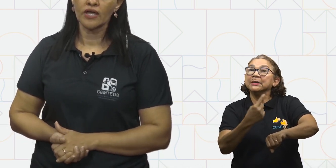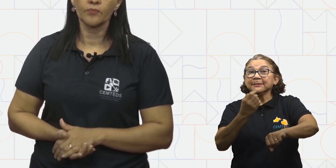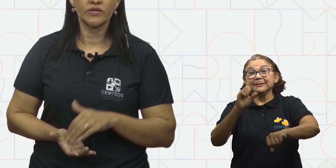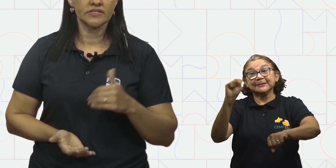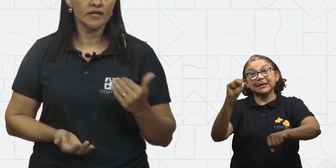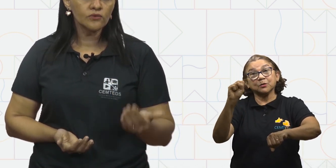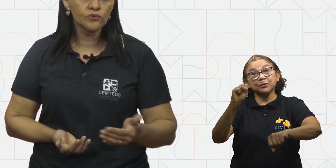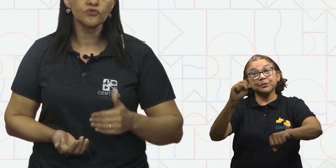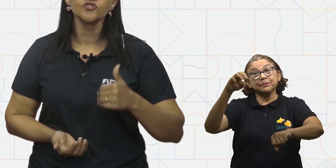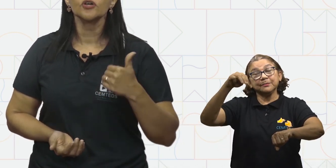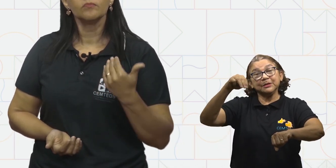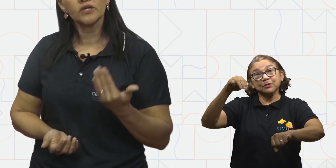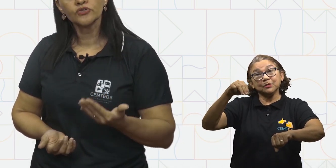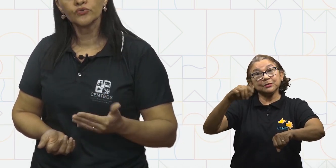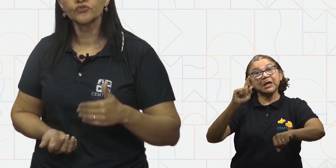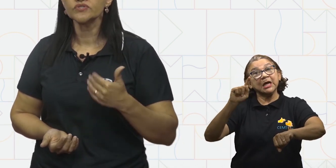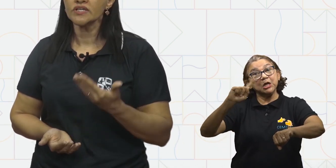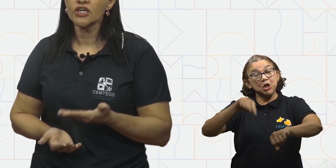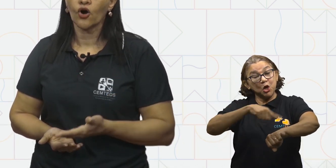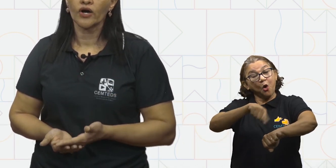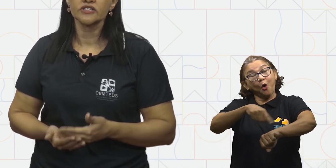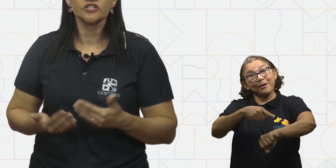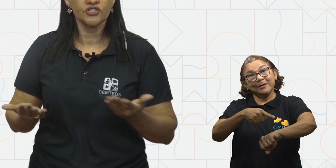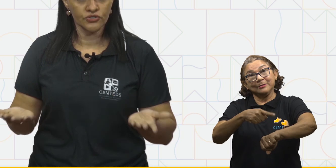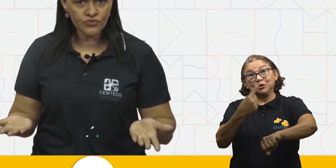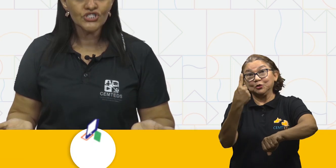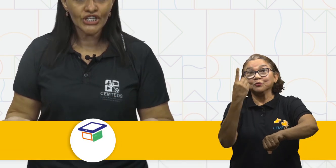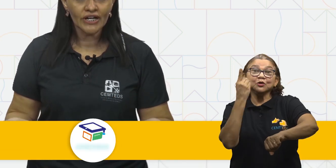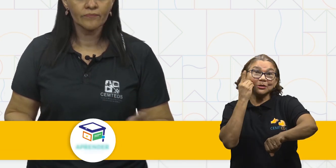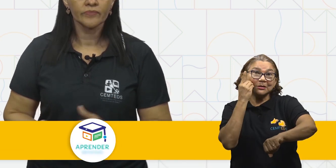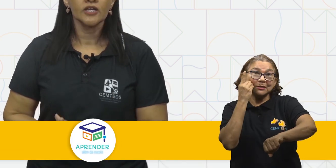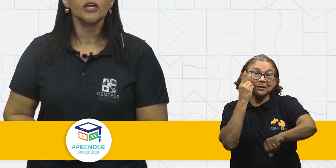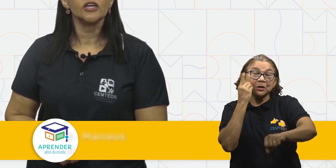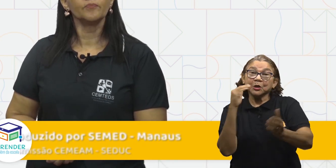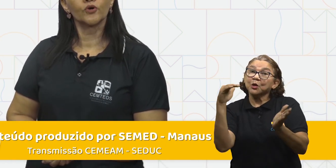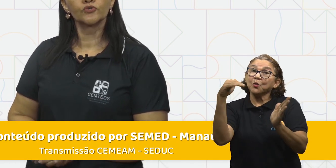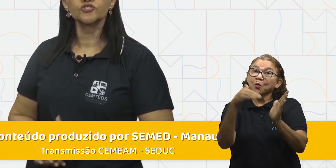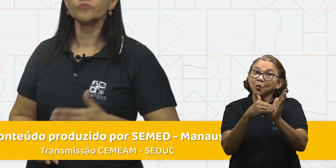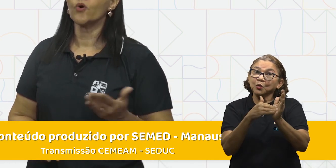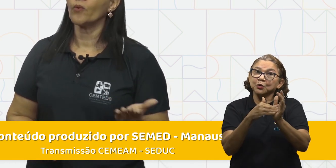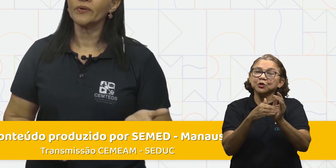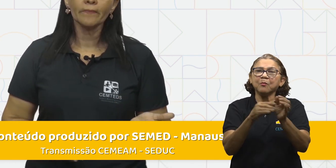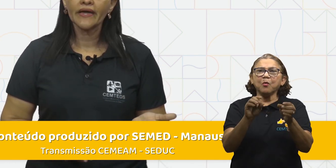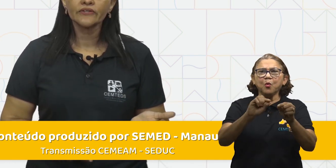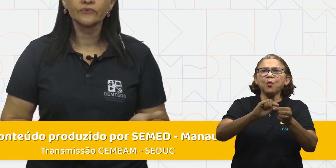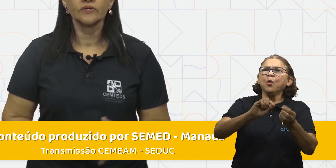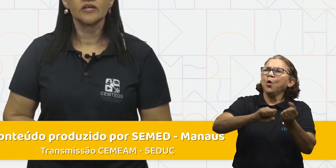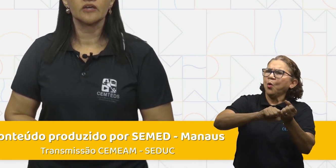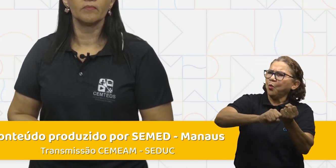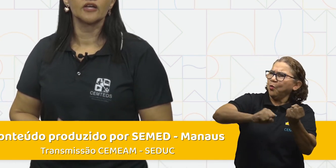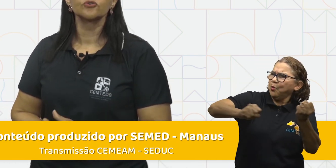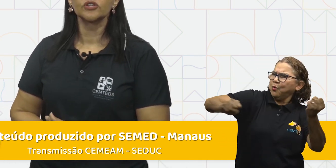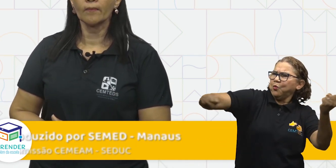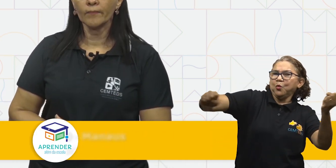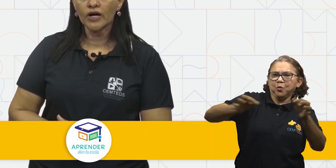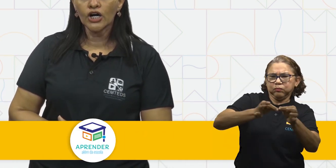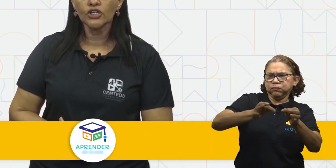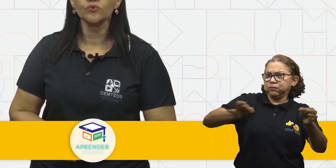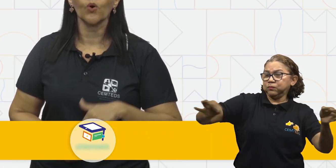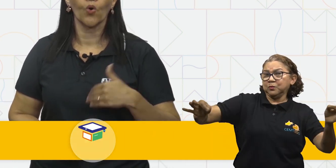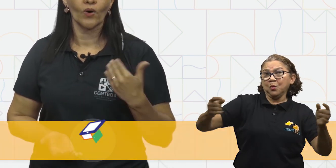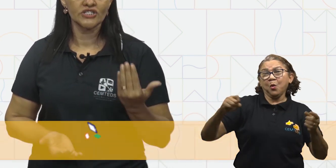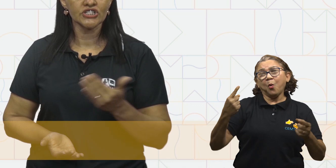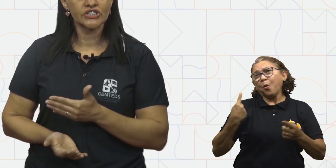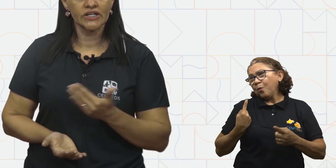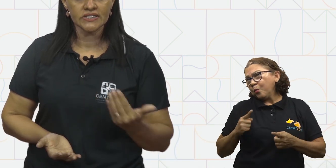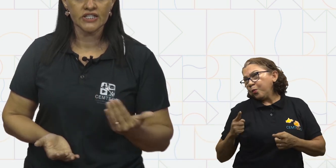mede o tempo em segundos, minutos e horas de um dia. E, por último, o comprimento, que mede o